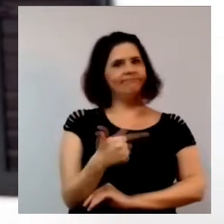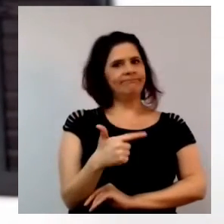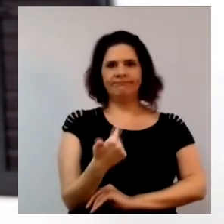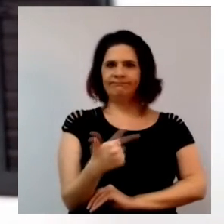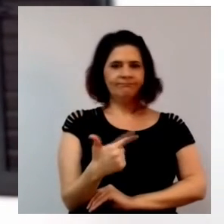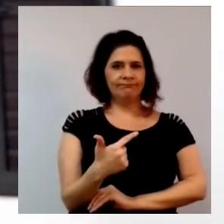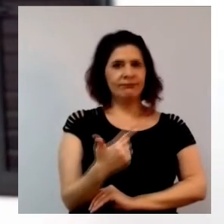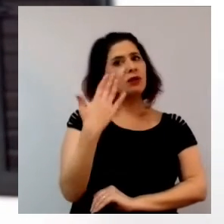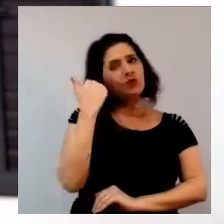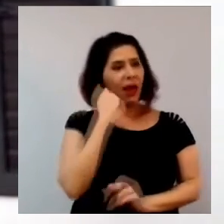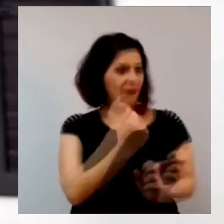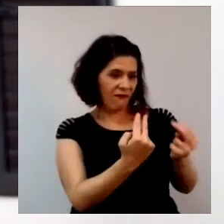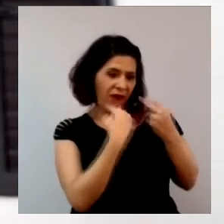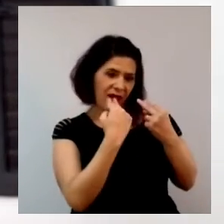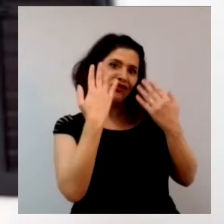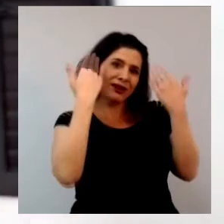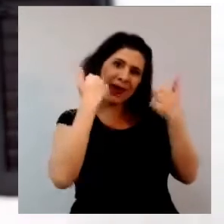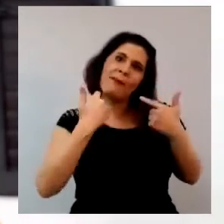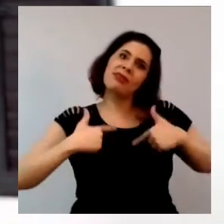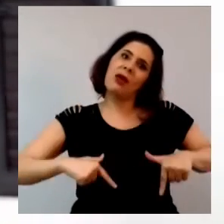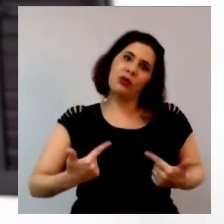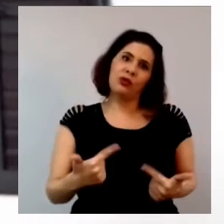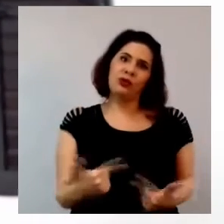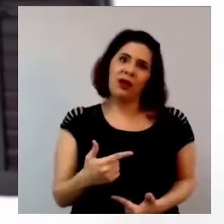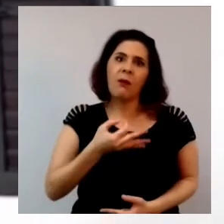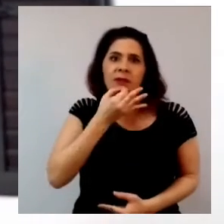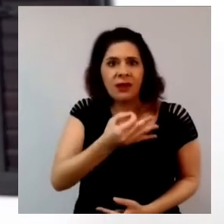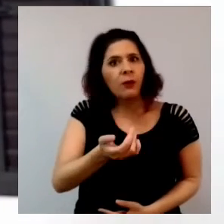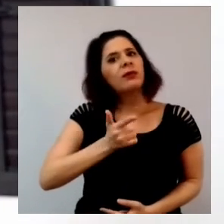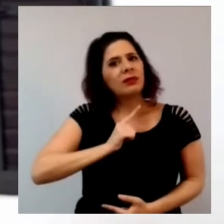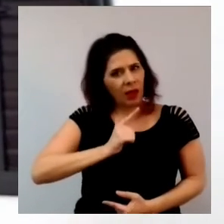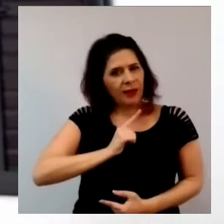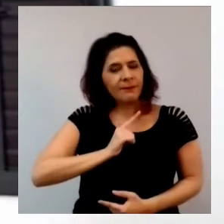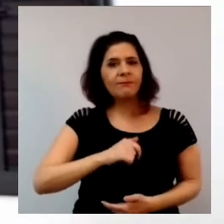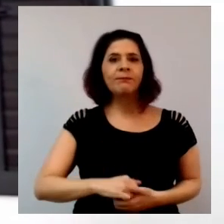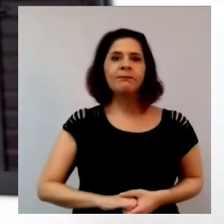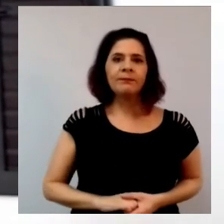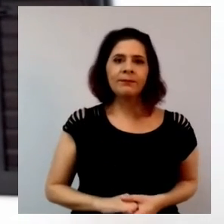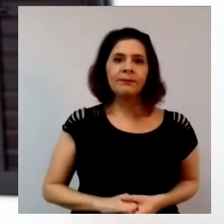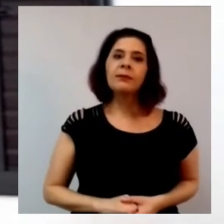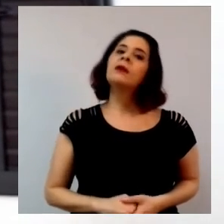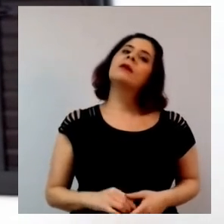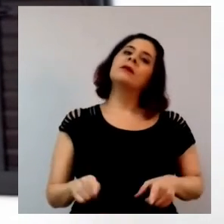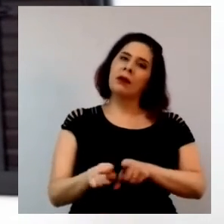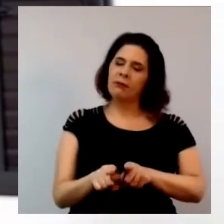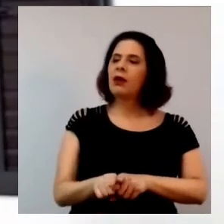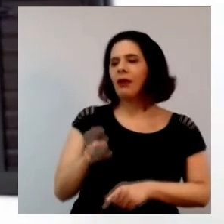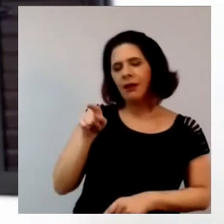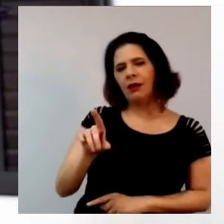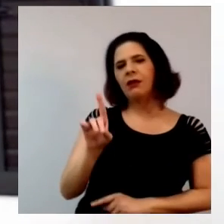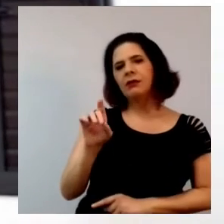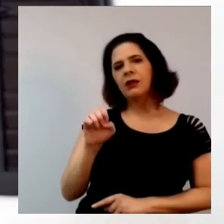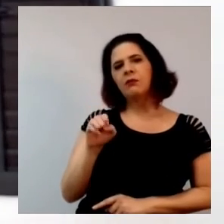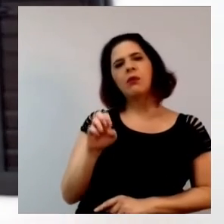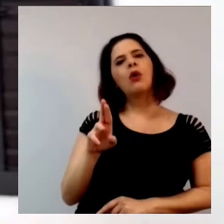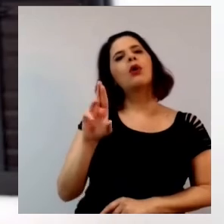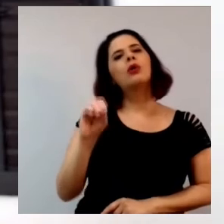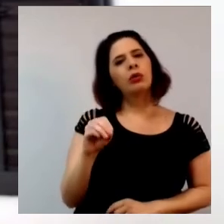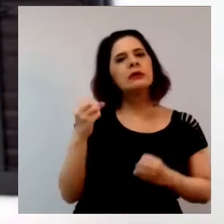assim, trazendo aquilo que o Demore, que Paula, que Carla trouxe, que todo mundo